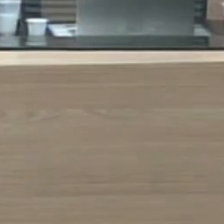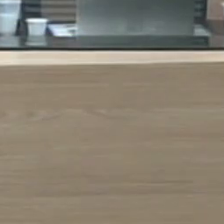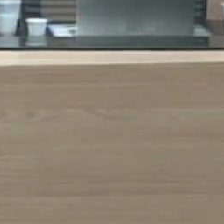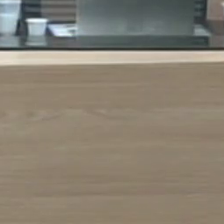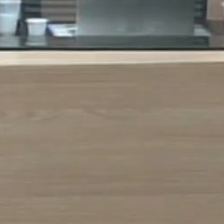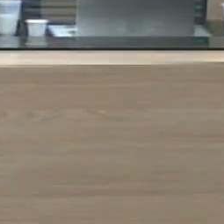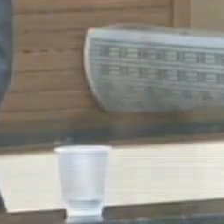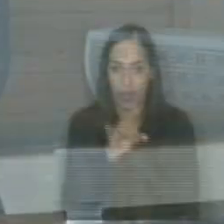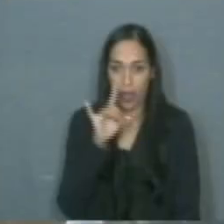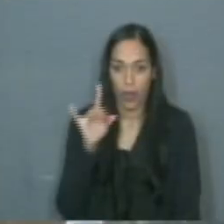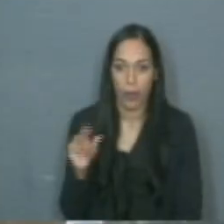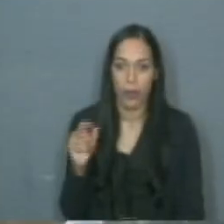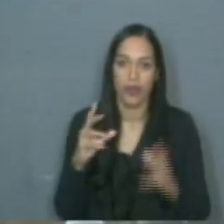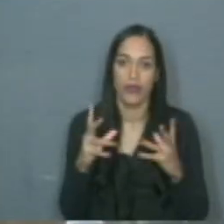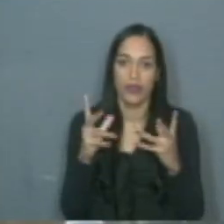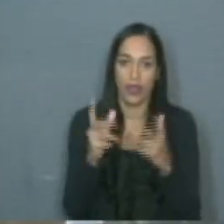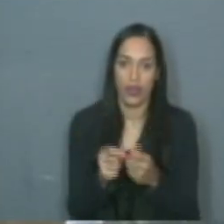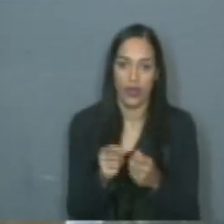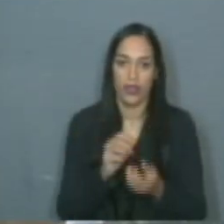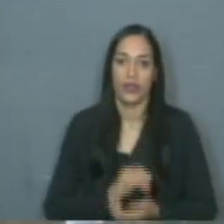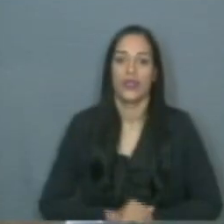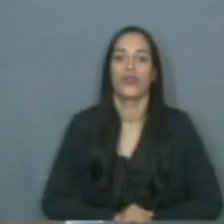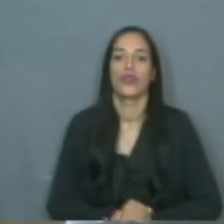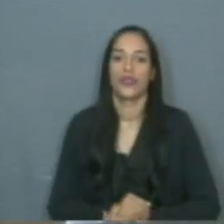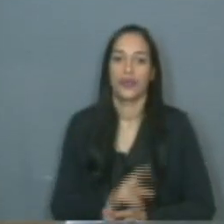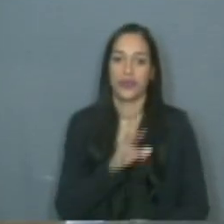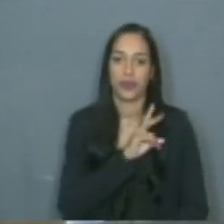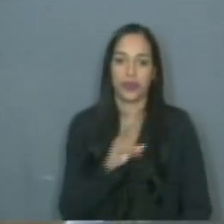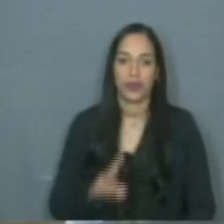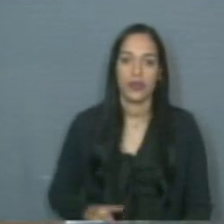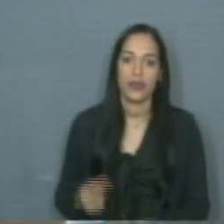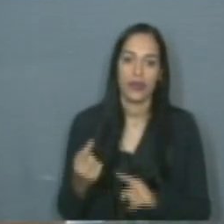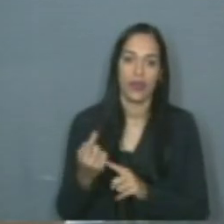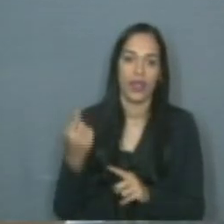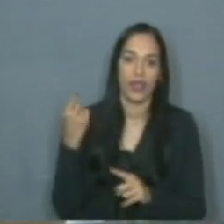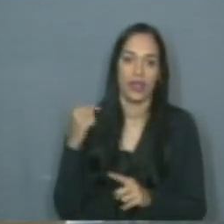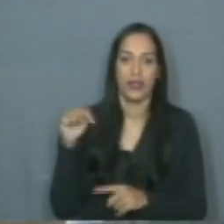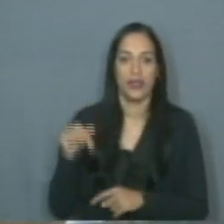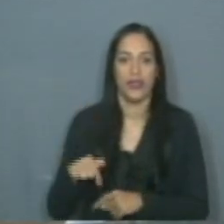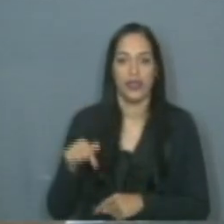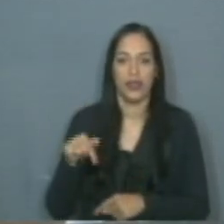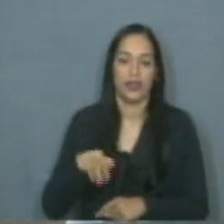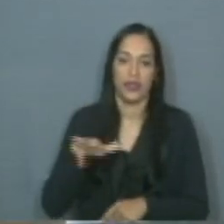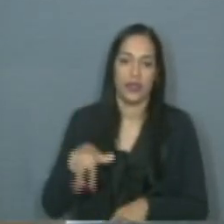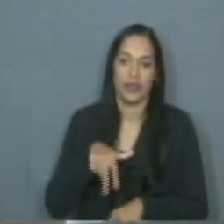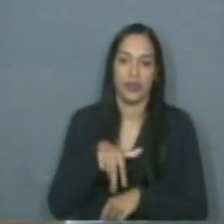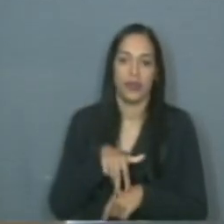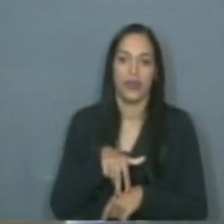Bom dia a todos. O vereador que me antecedeu aqui